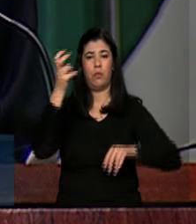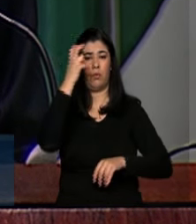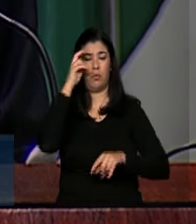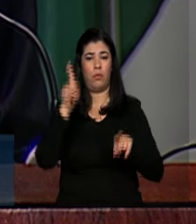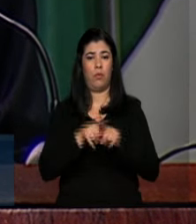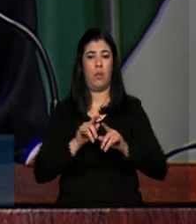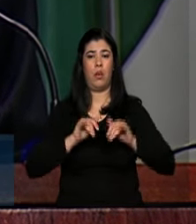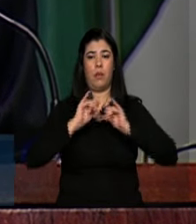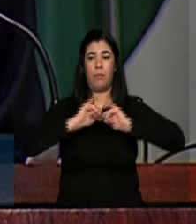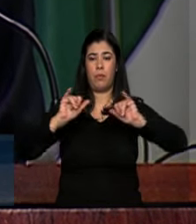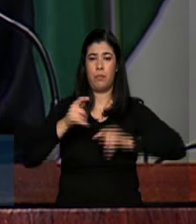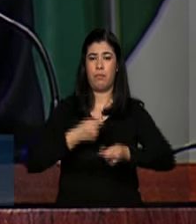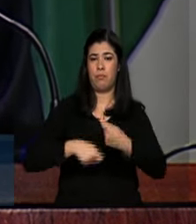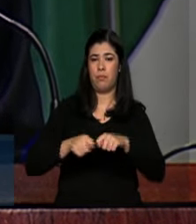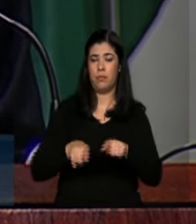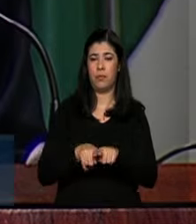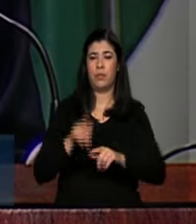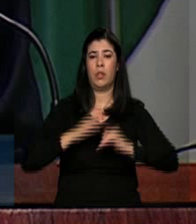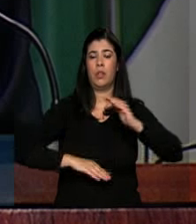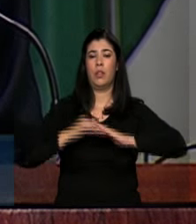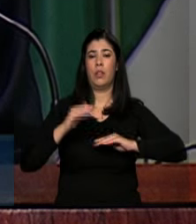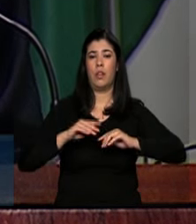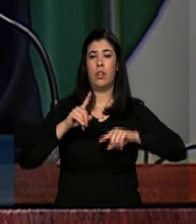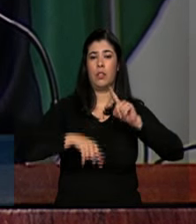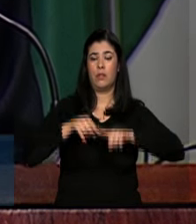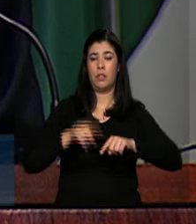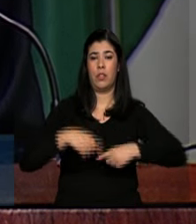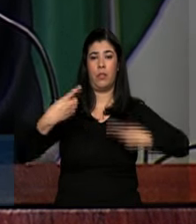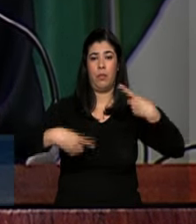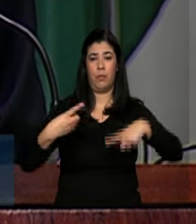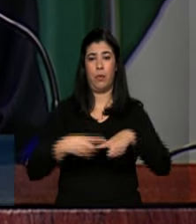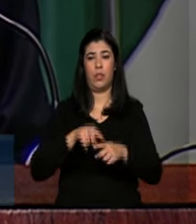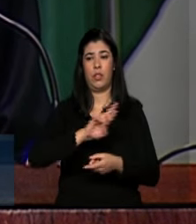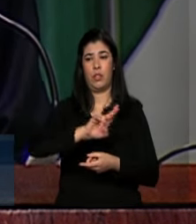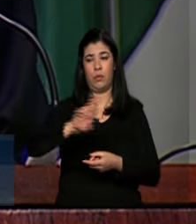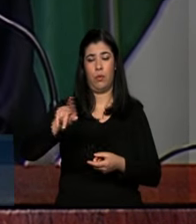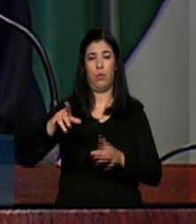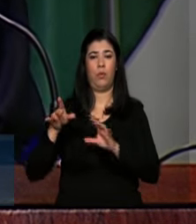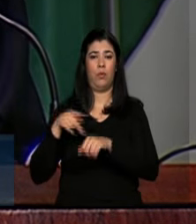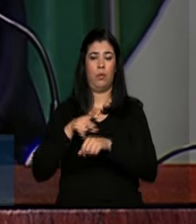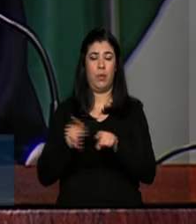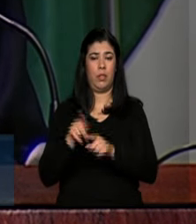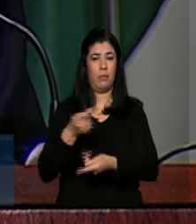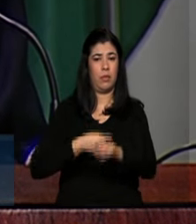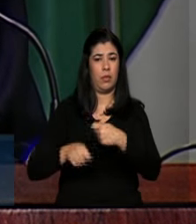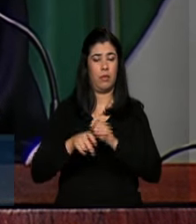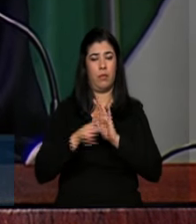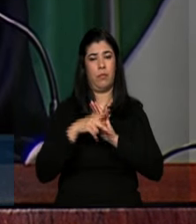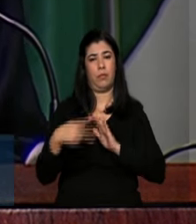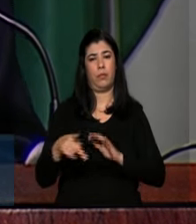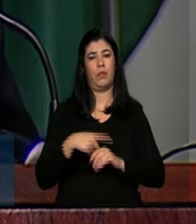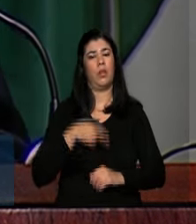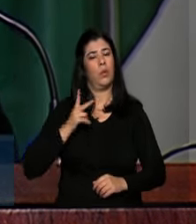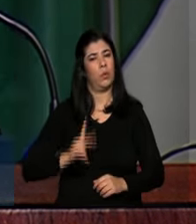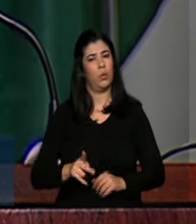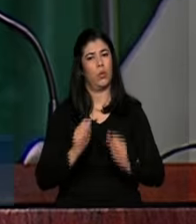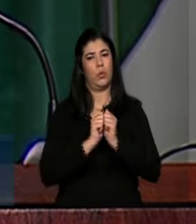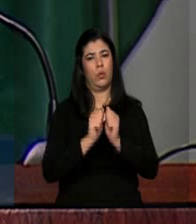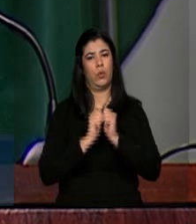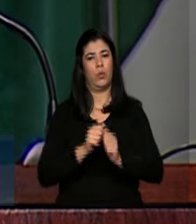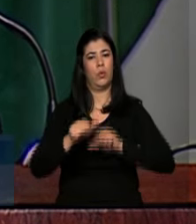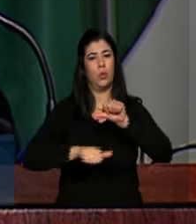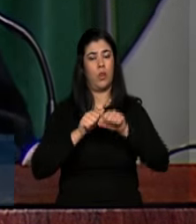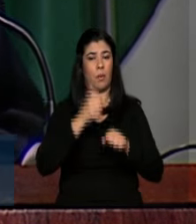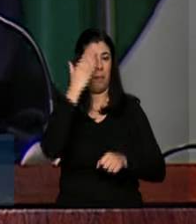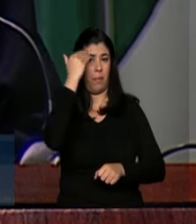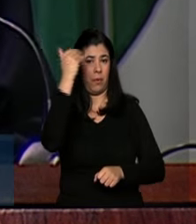promoção comercial, as atividades de política bilateral e a participação em negociações internacionais. Continuaremos a modernizar